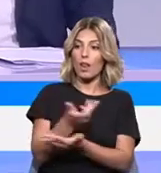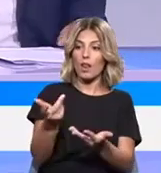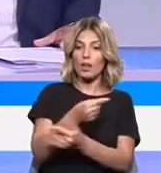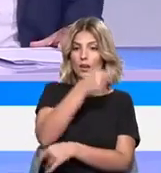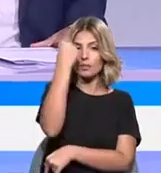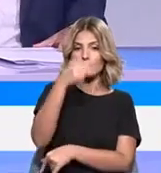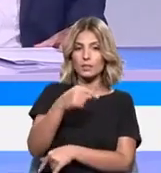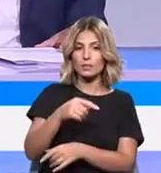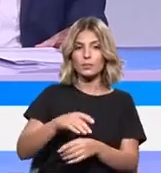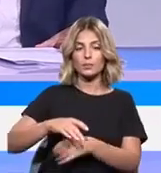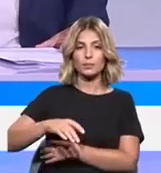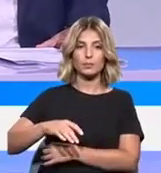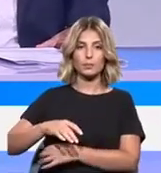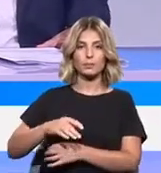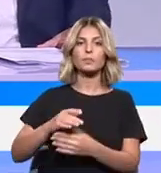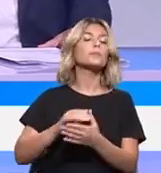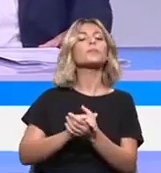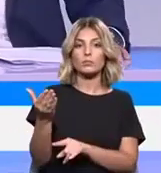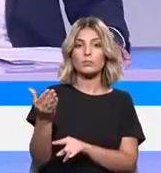falar estí